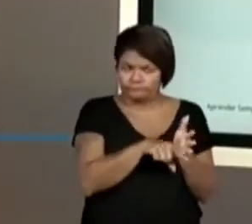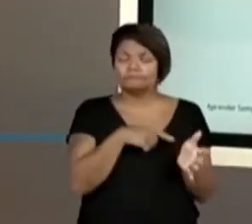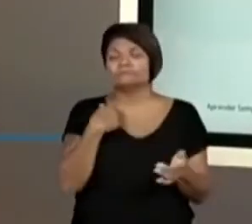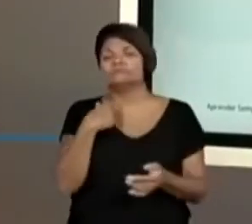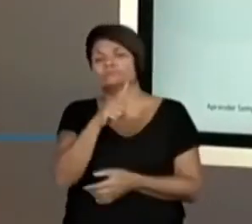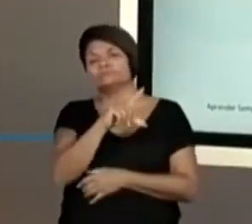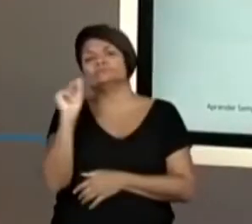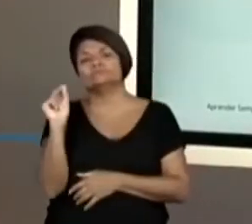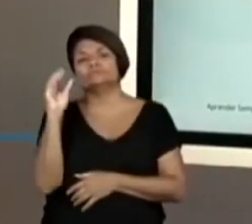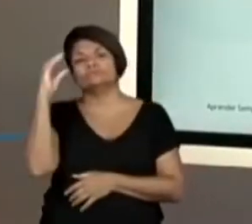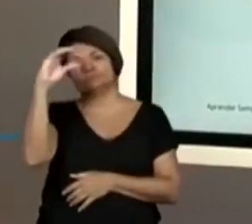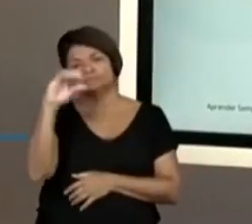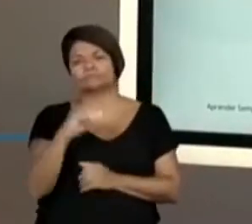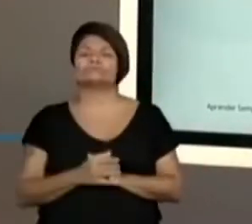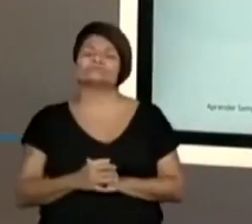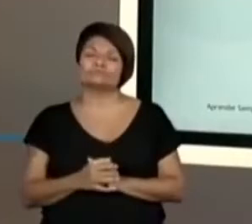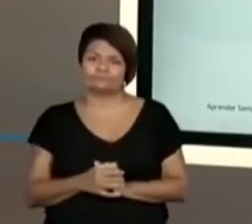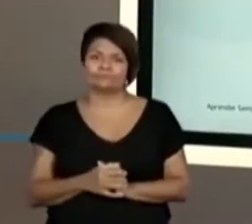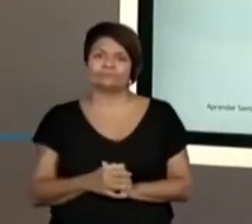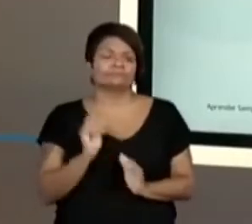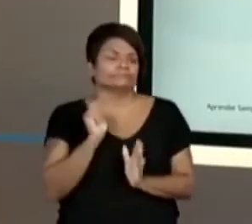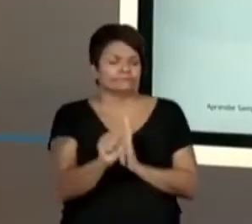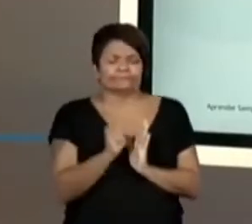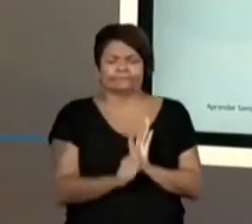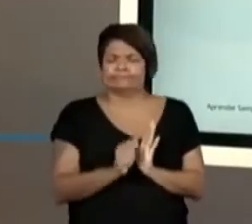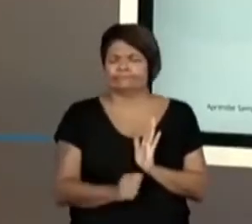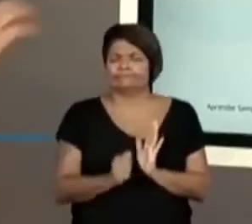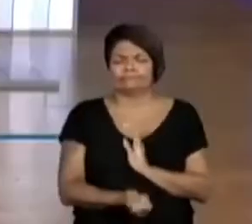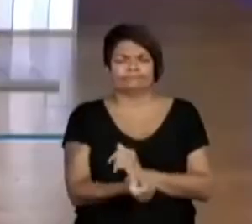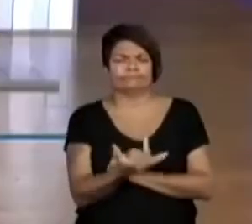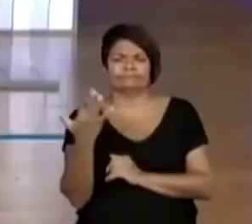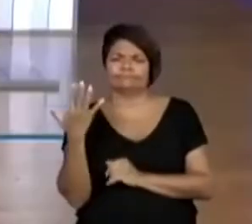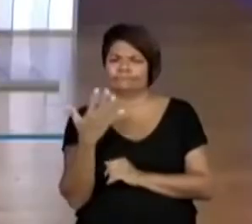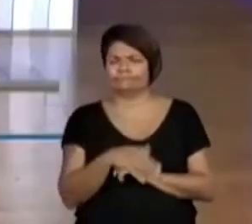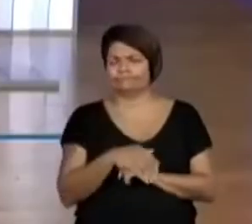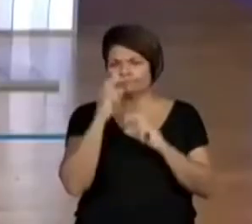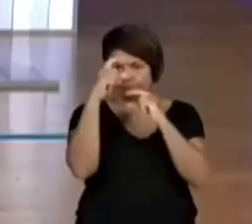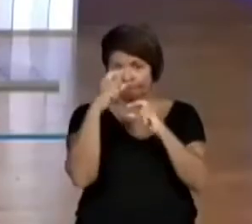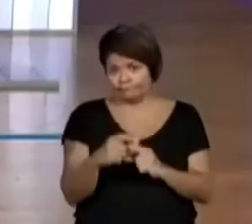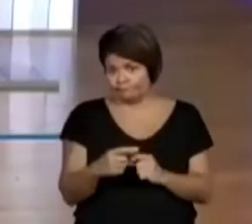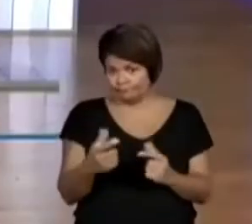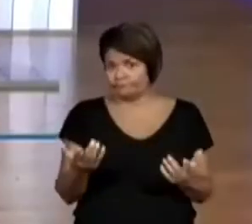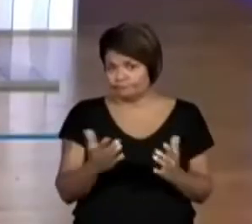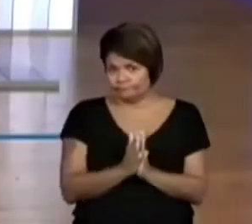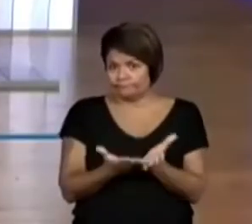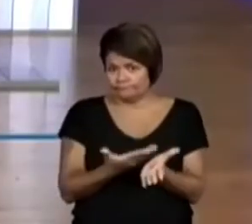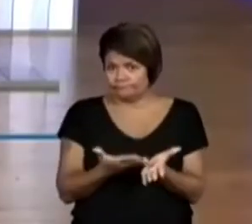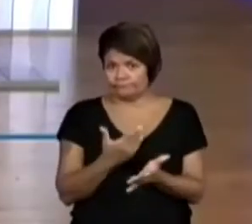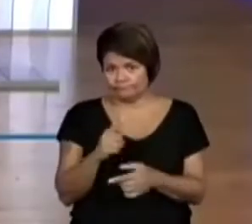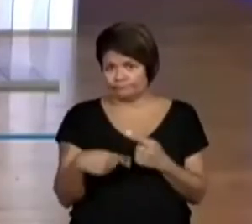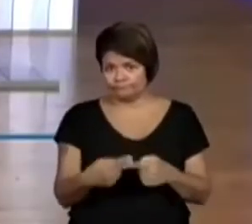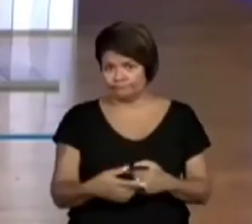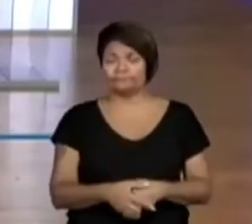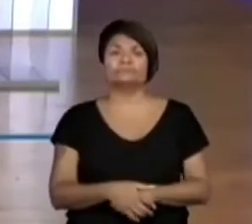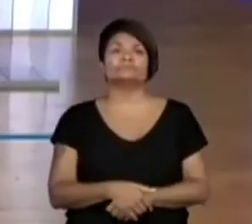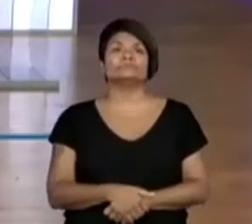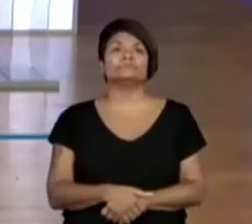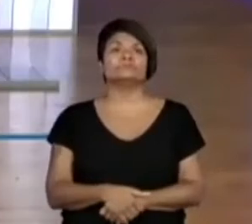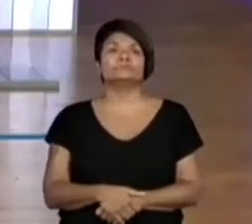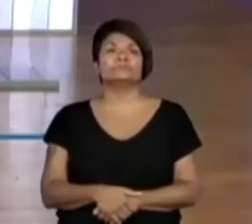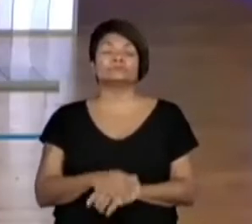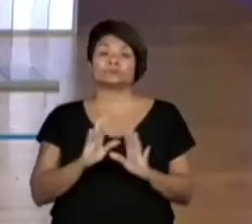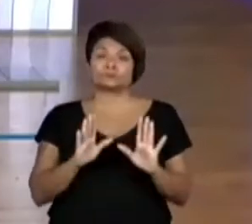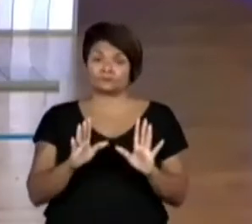vai ter várias parlendas, vai ter para escrita pra caramba, eles vão gostar. Então vamos lá? Vamos lá. Ó, eu